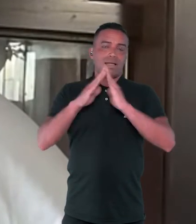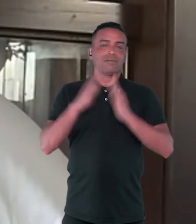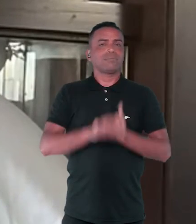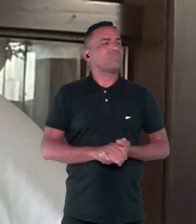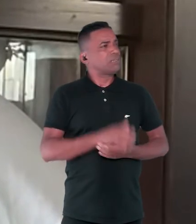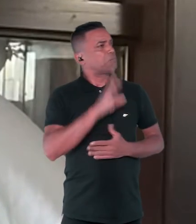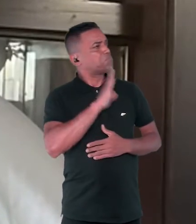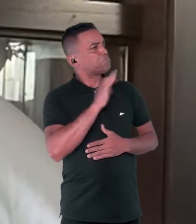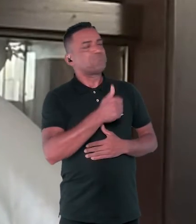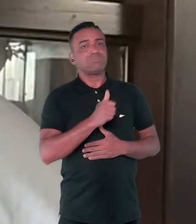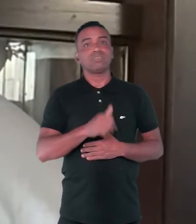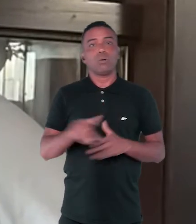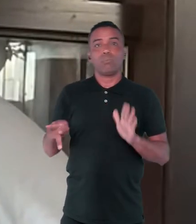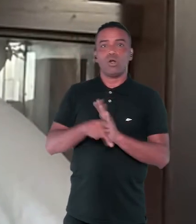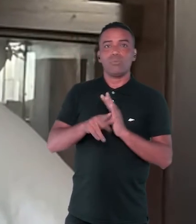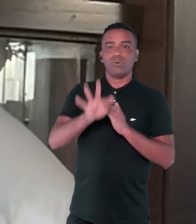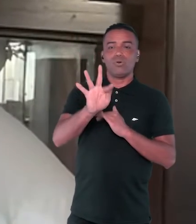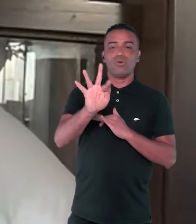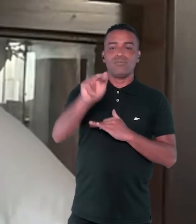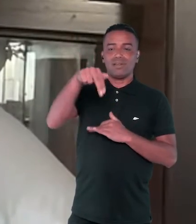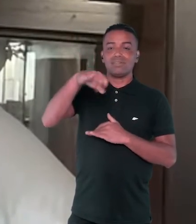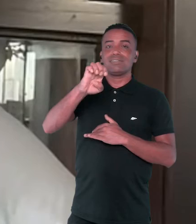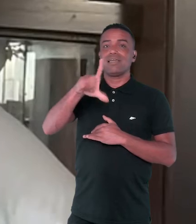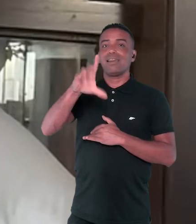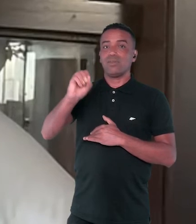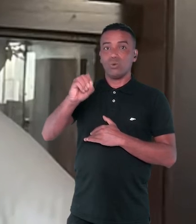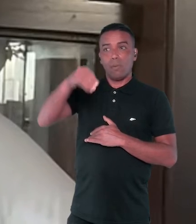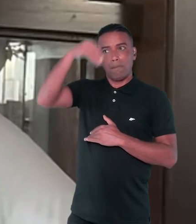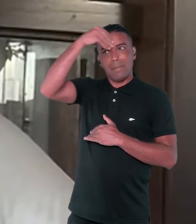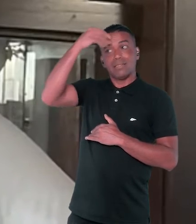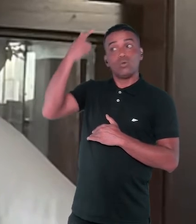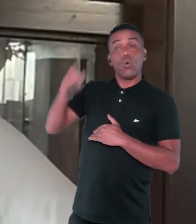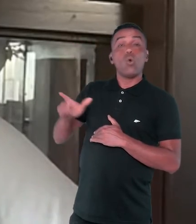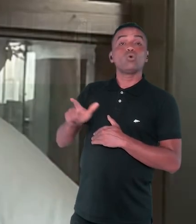além do Francelino e da Latife é mulher dele, quais são os outros padrinhos?